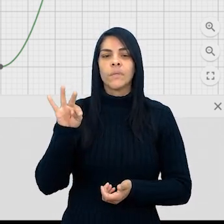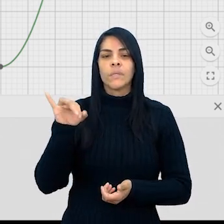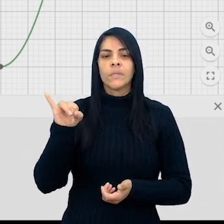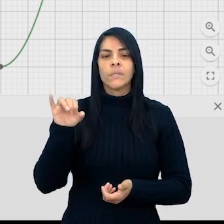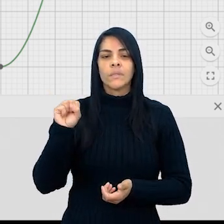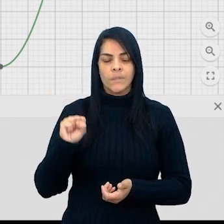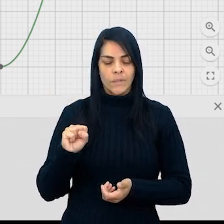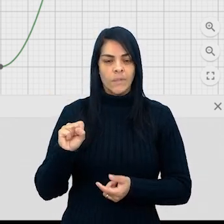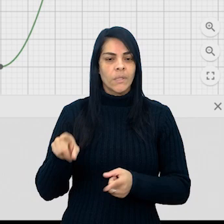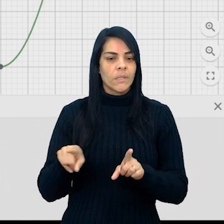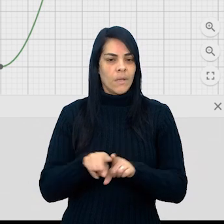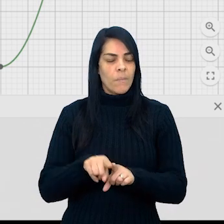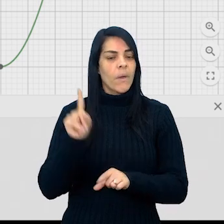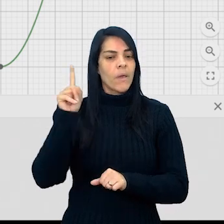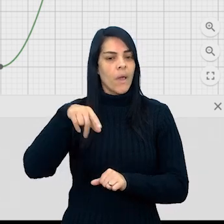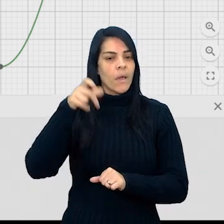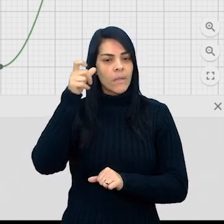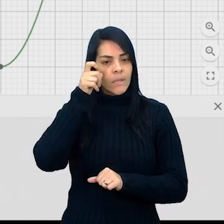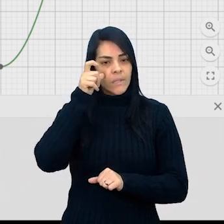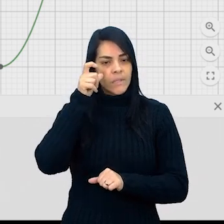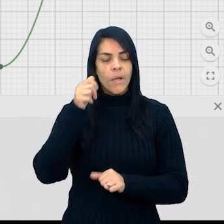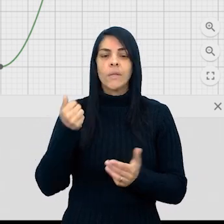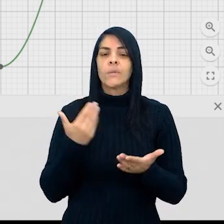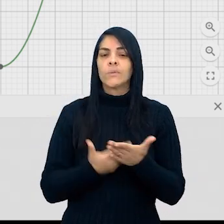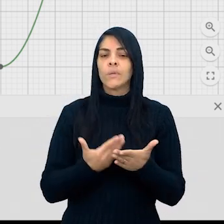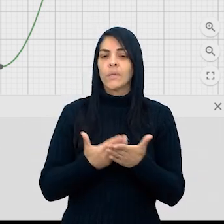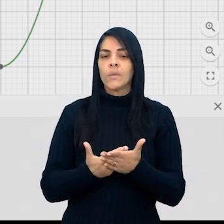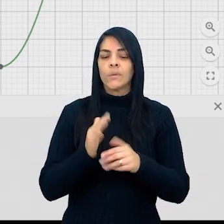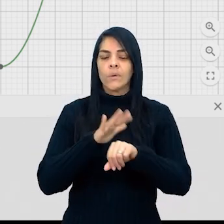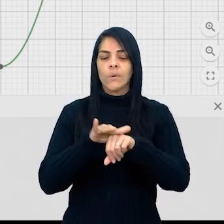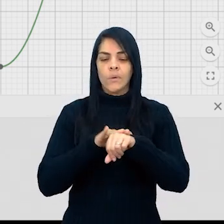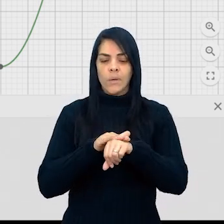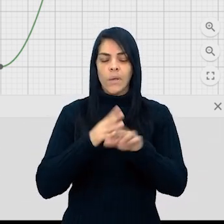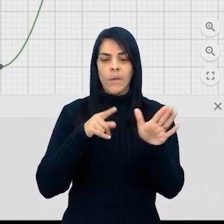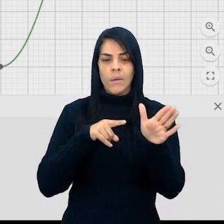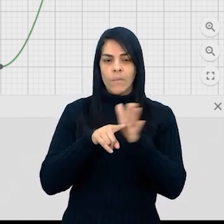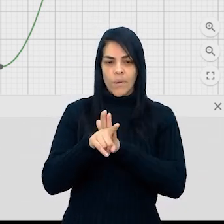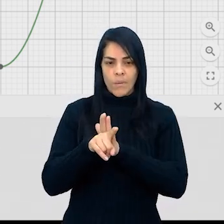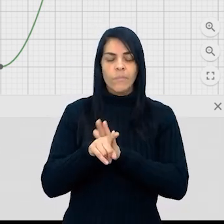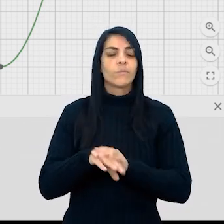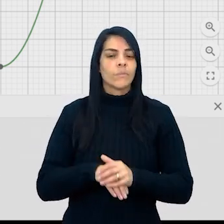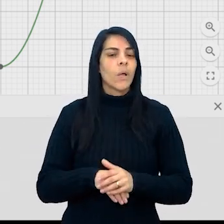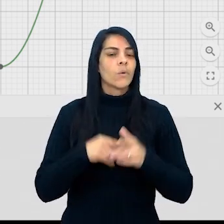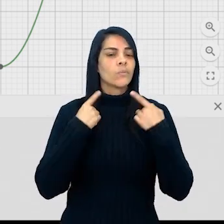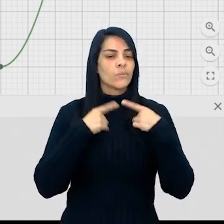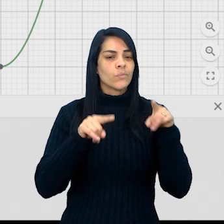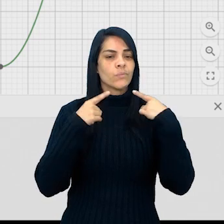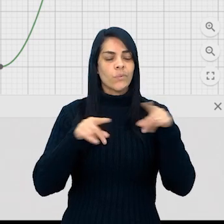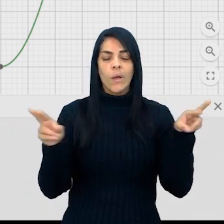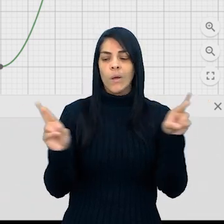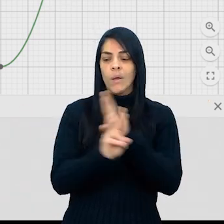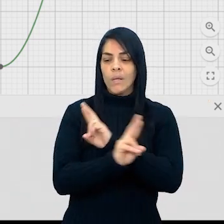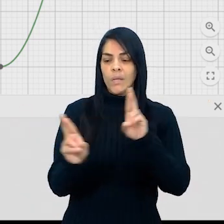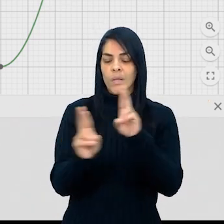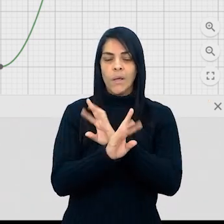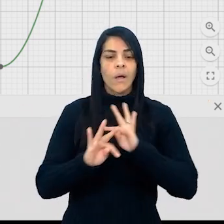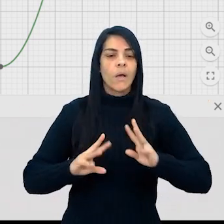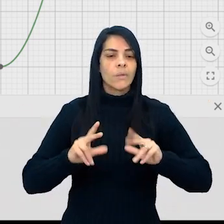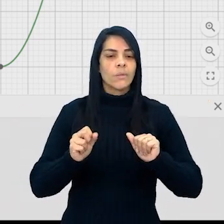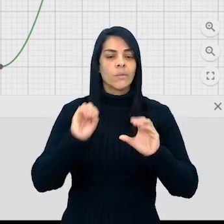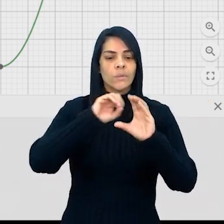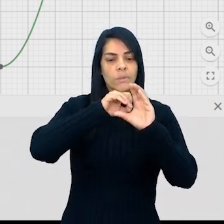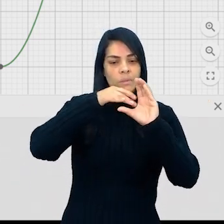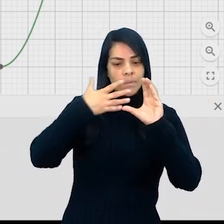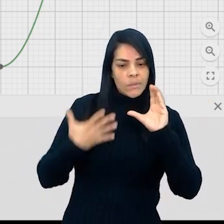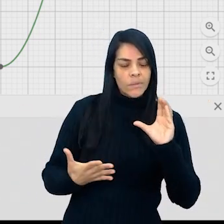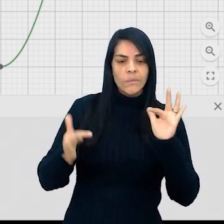também nesse Virem e Conversem, você pergunte para os estudantes e promova uma discussão com relação a esses elementos que são característicos da